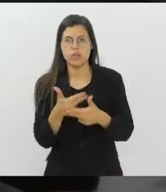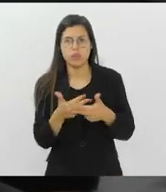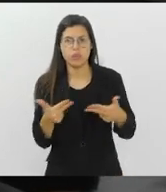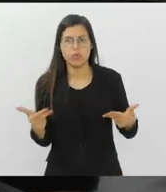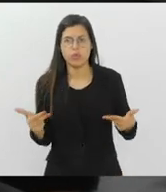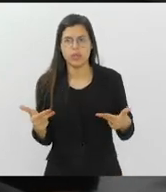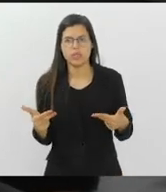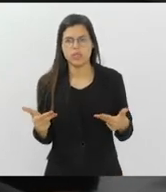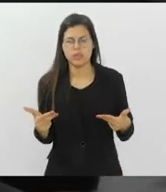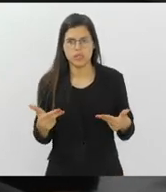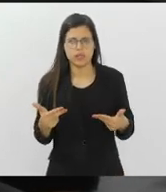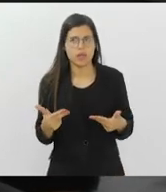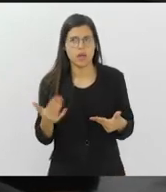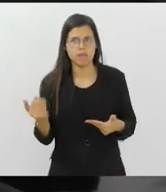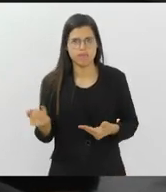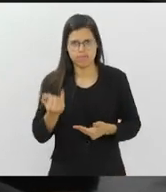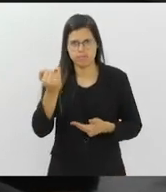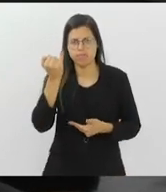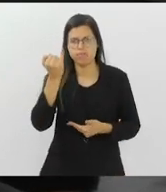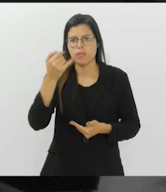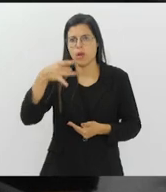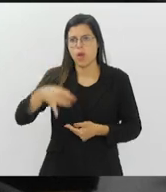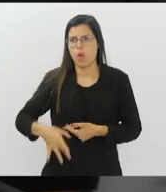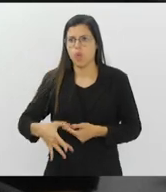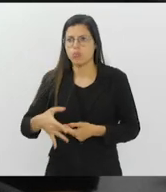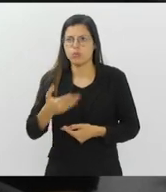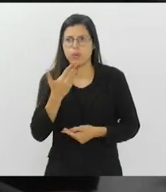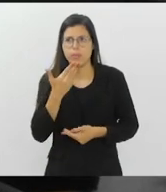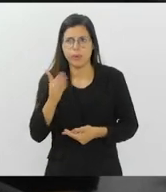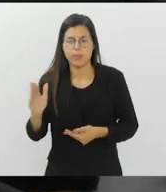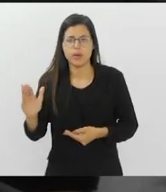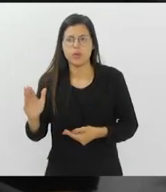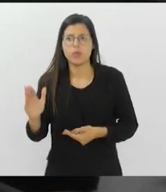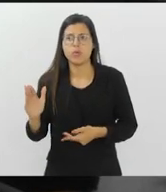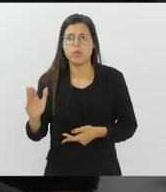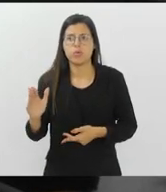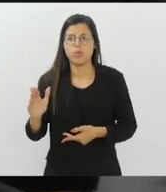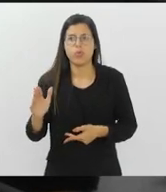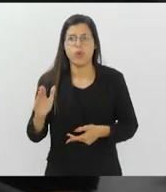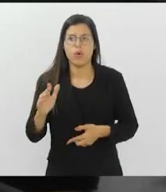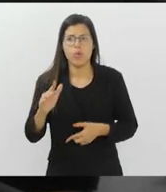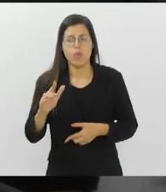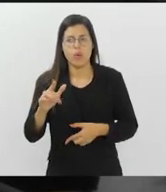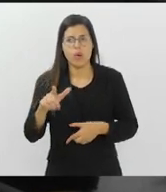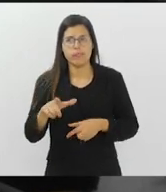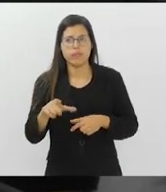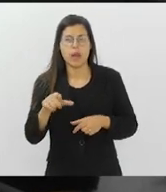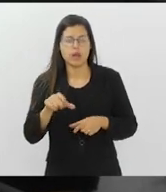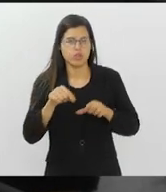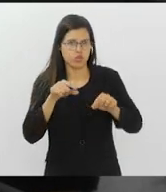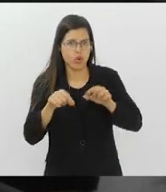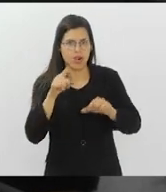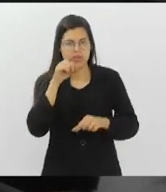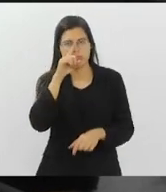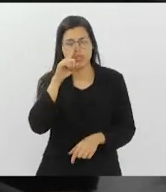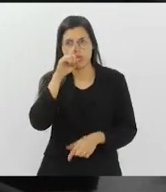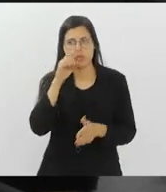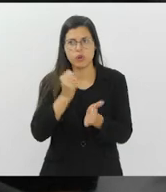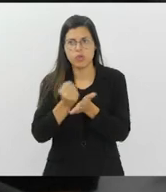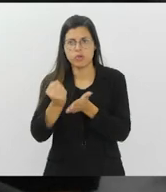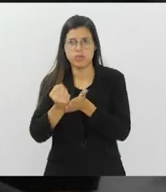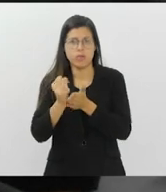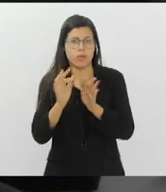é importante, é a última, prometo, a seleção de riscos na contratação. Quando uma família